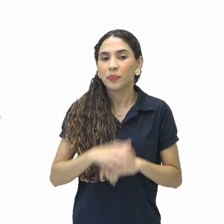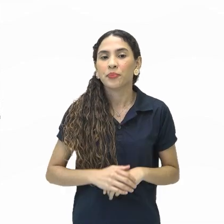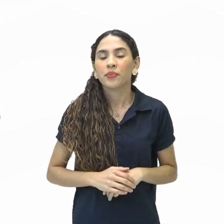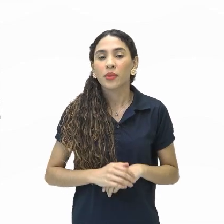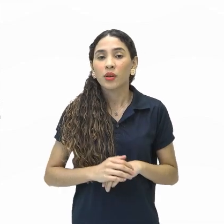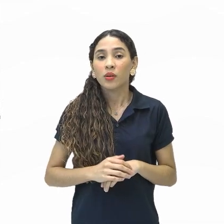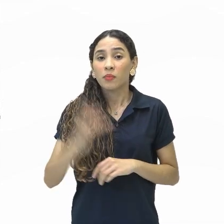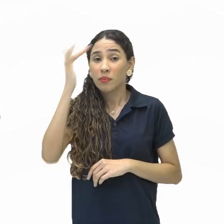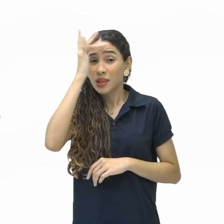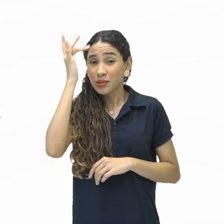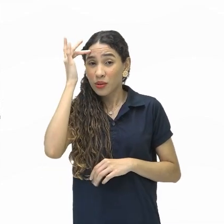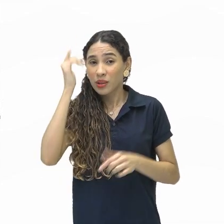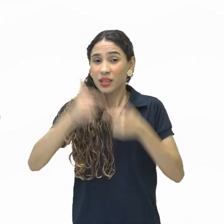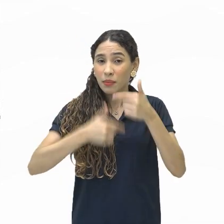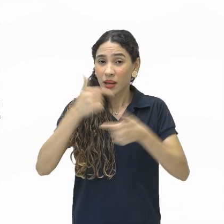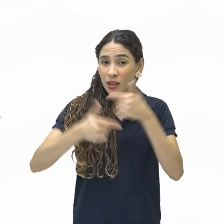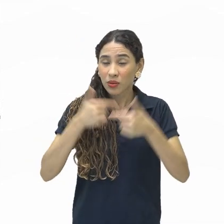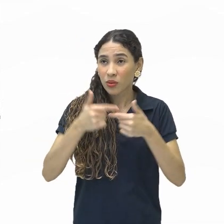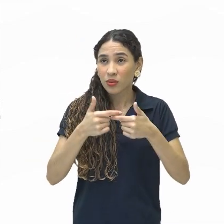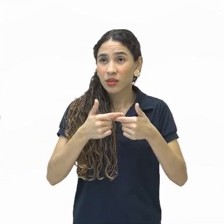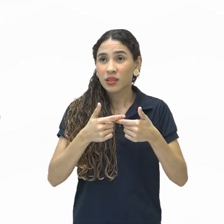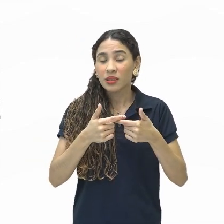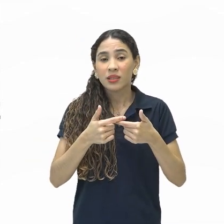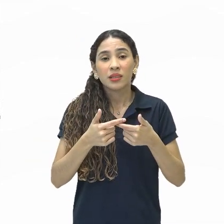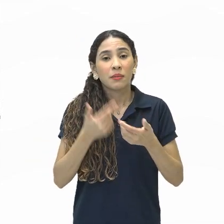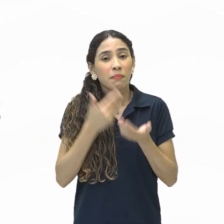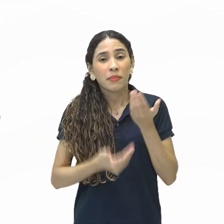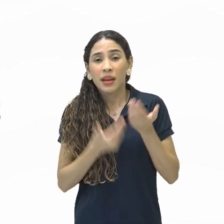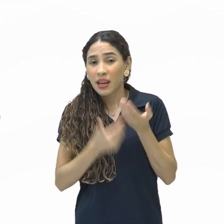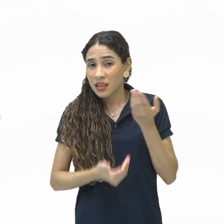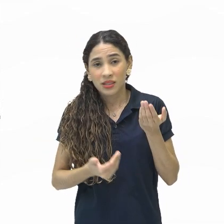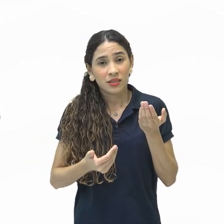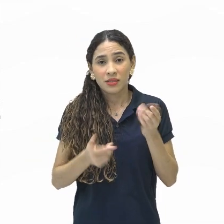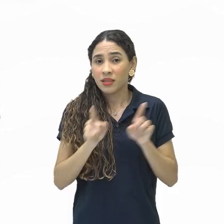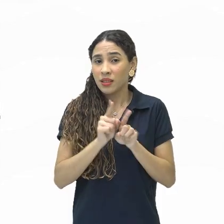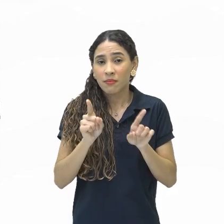o trabalhador saia perdendo, né, no final